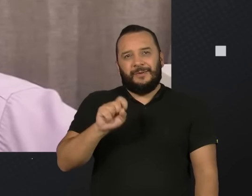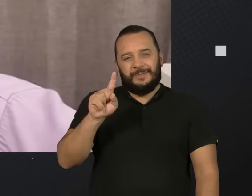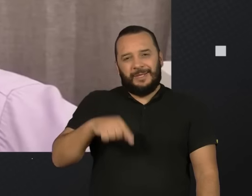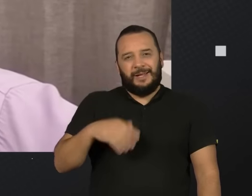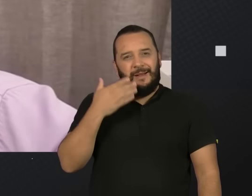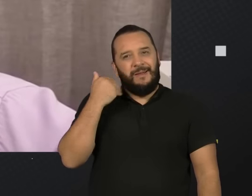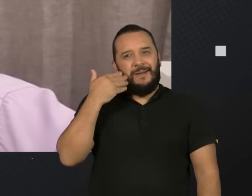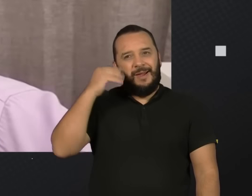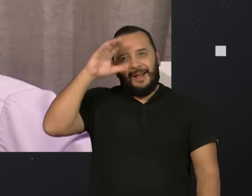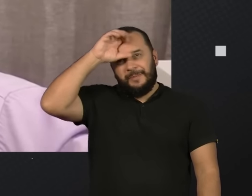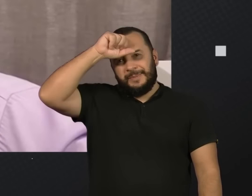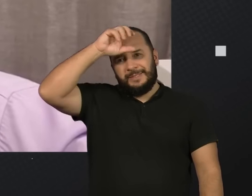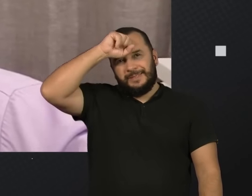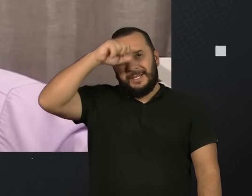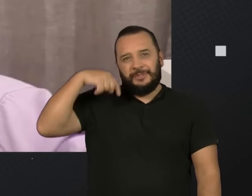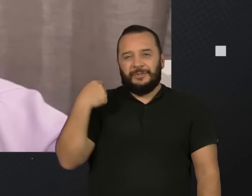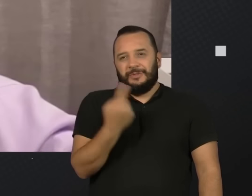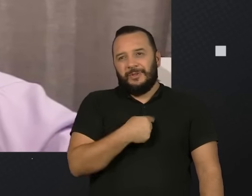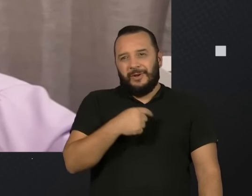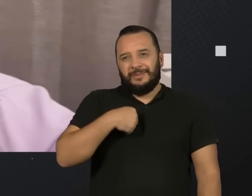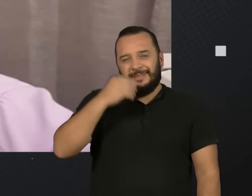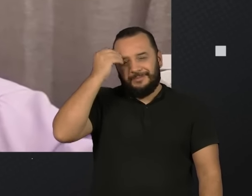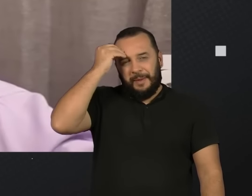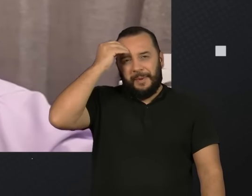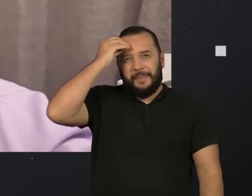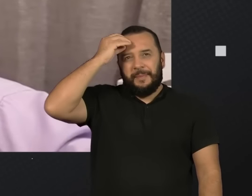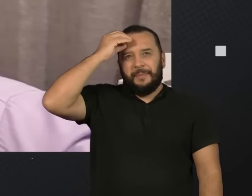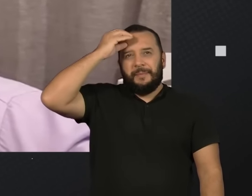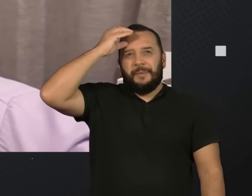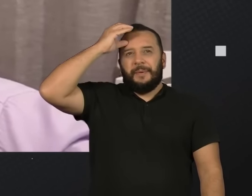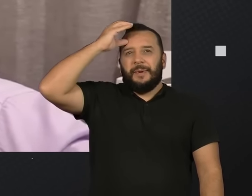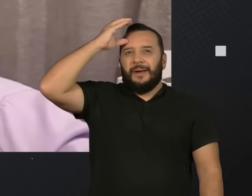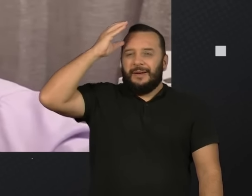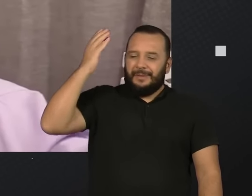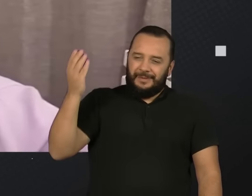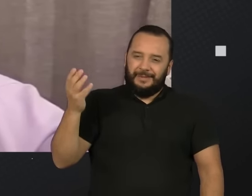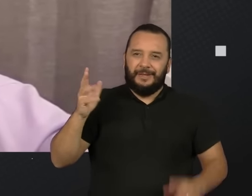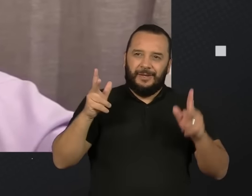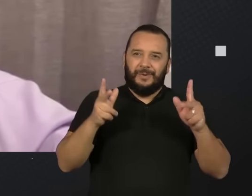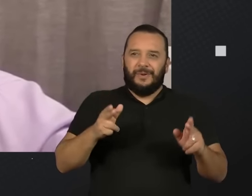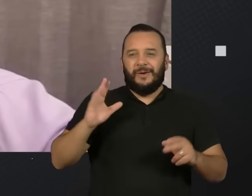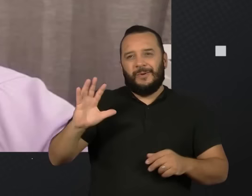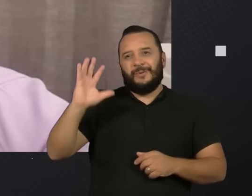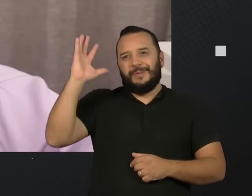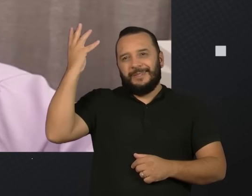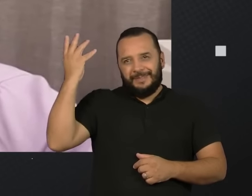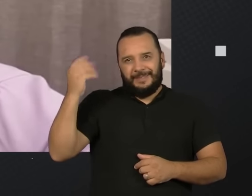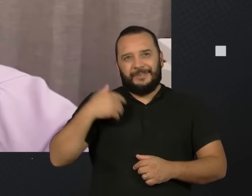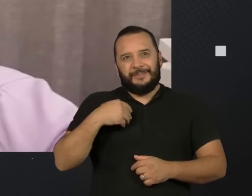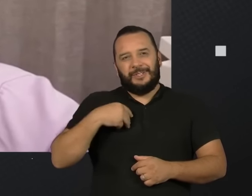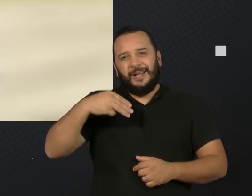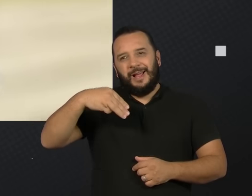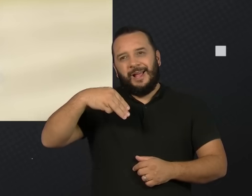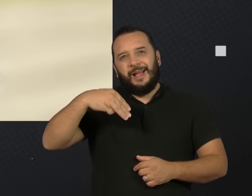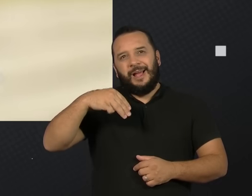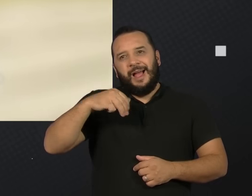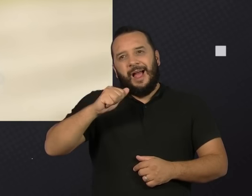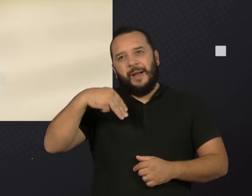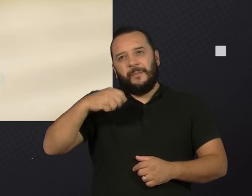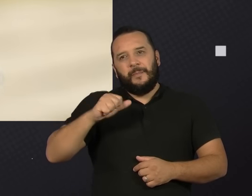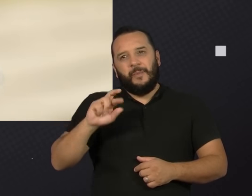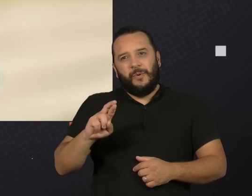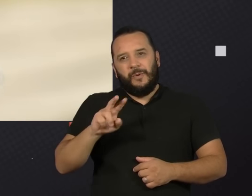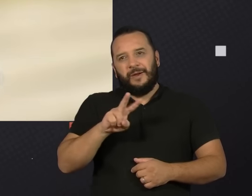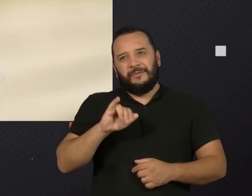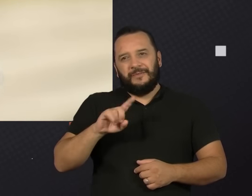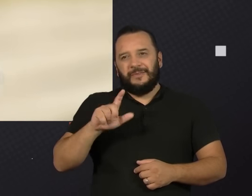A gente cresce em todos os níveis, como aconteceu com a gente aí em Amor à Vida. Eu não à